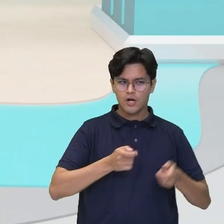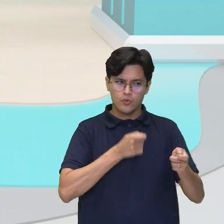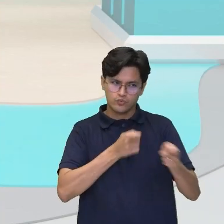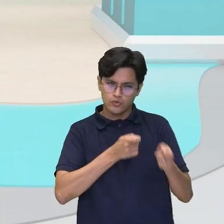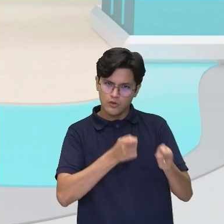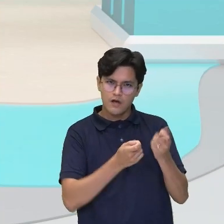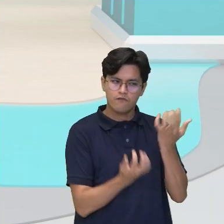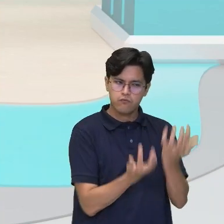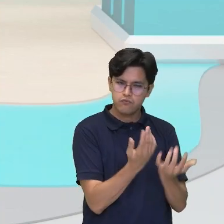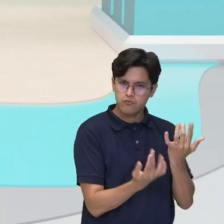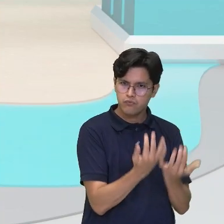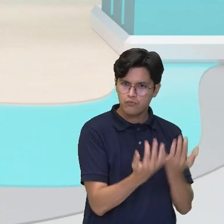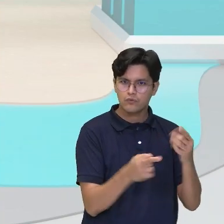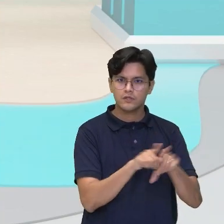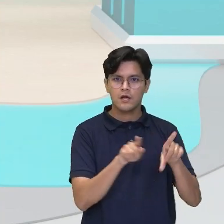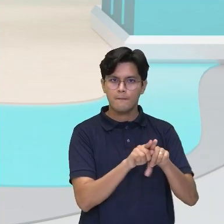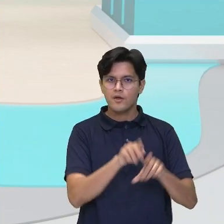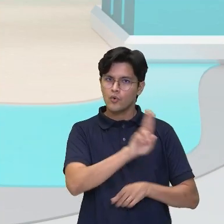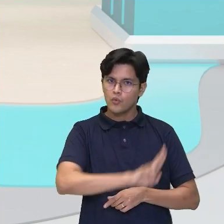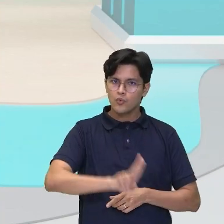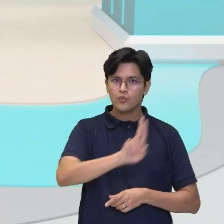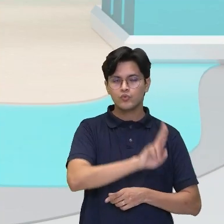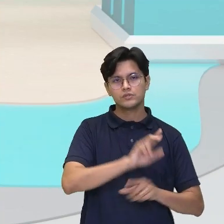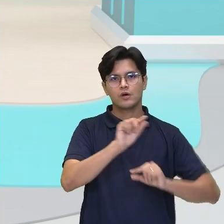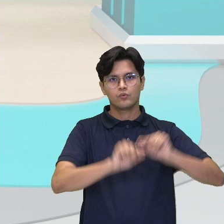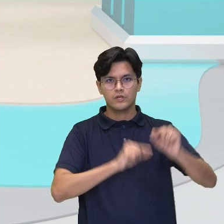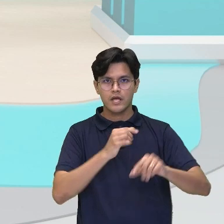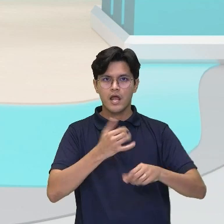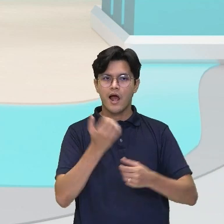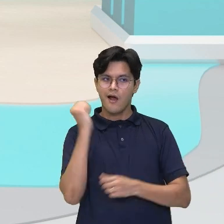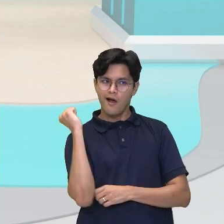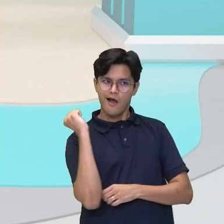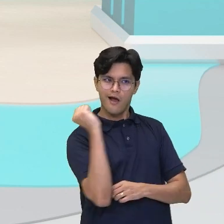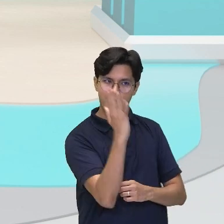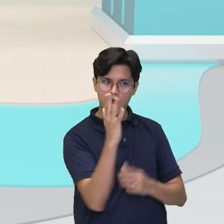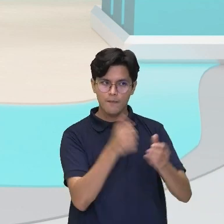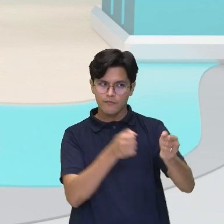ele já utilizava armas feitas de metais, ele já